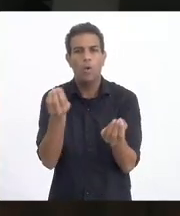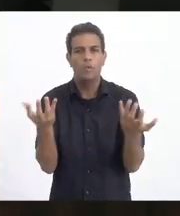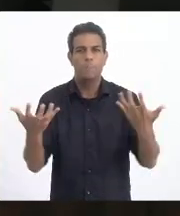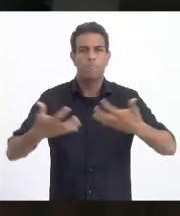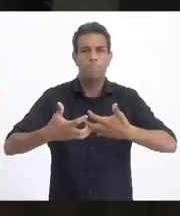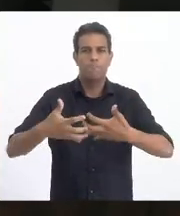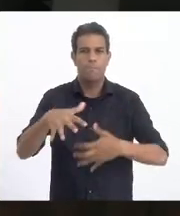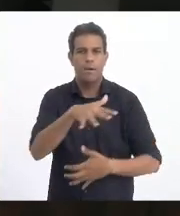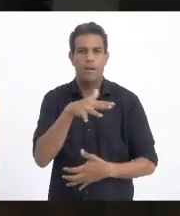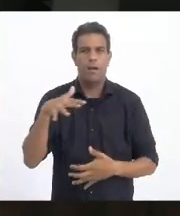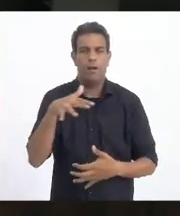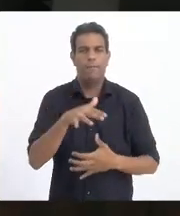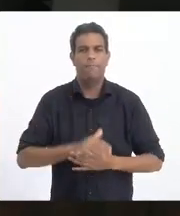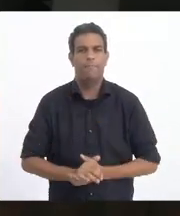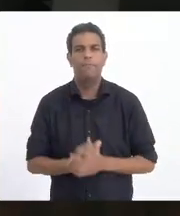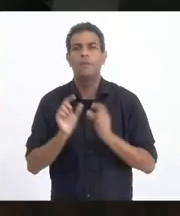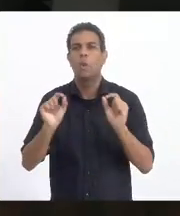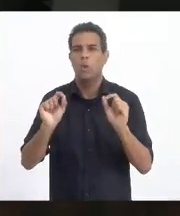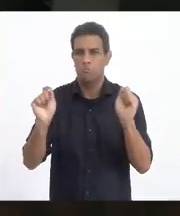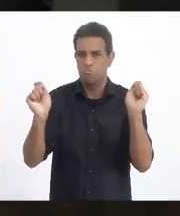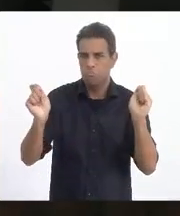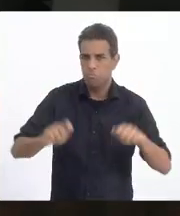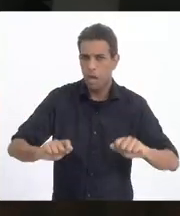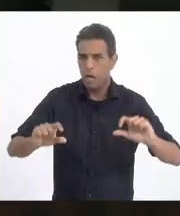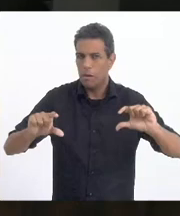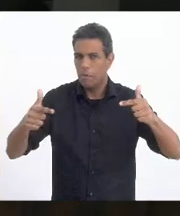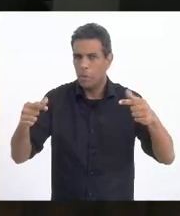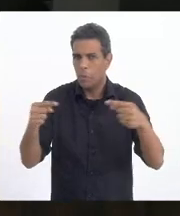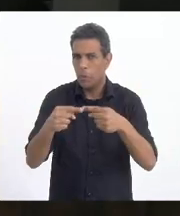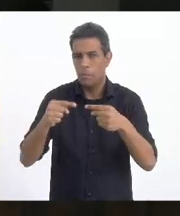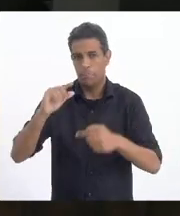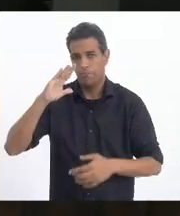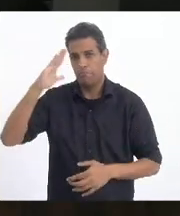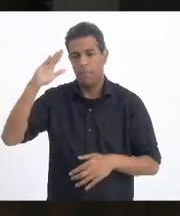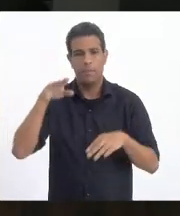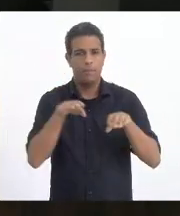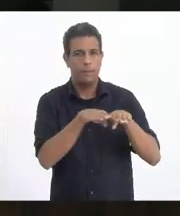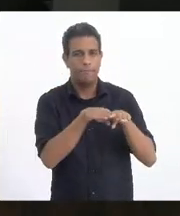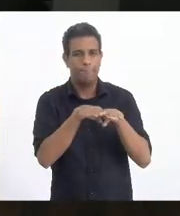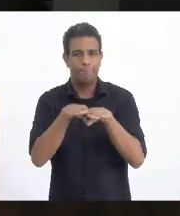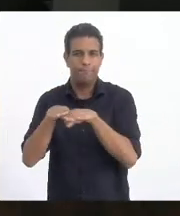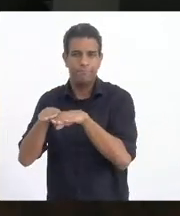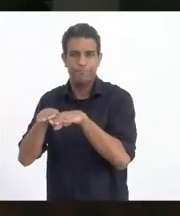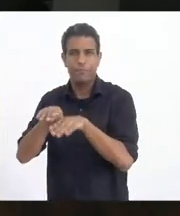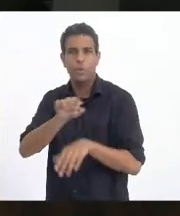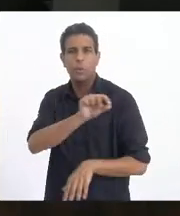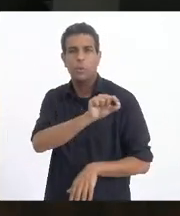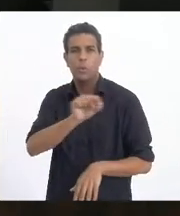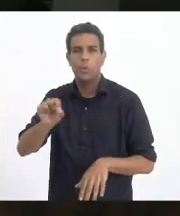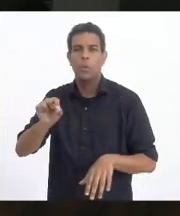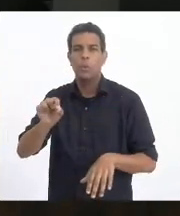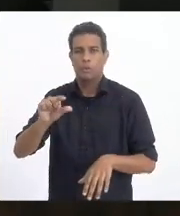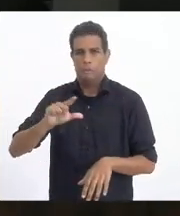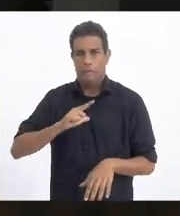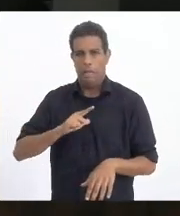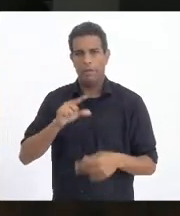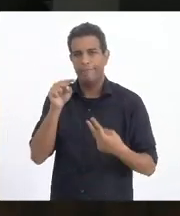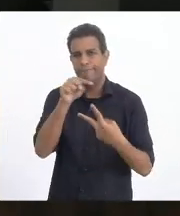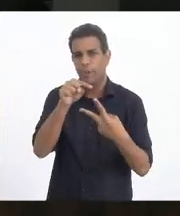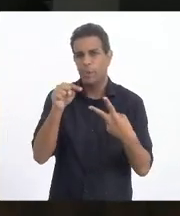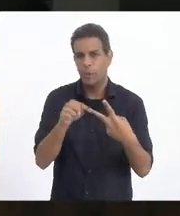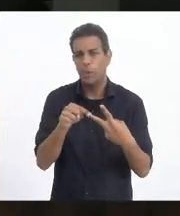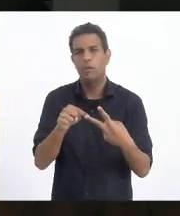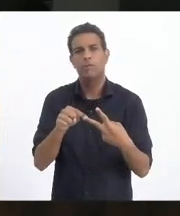novos inativos. O que que não pode acontecer pelo princípio da isonomia? Quem é inativo e tem esses dois